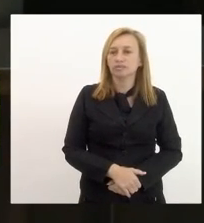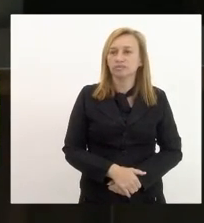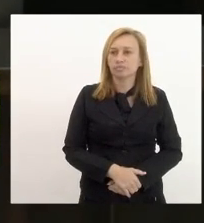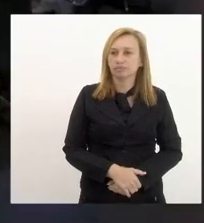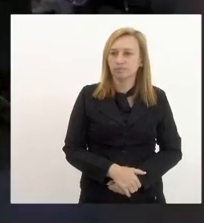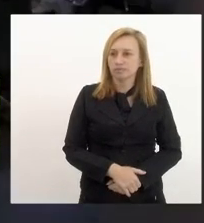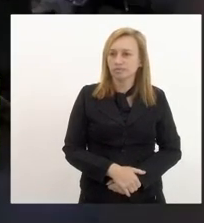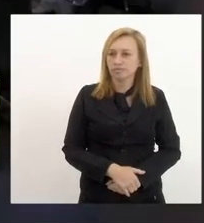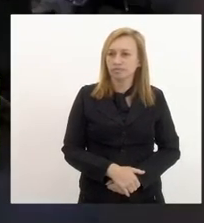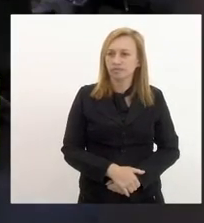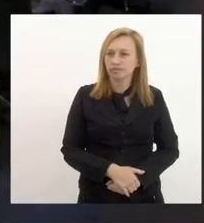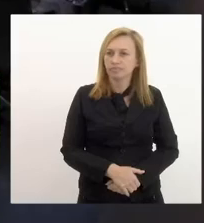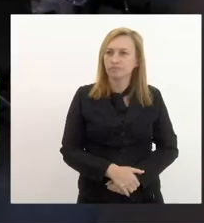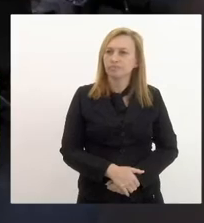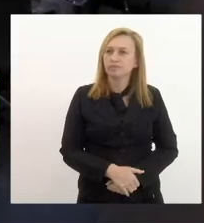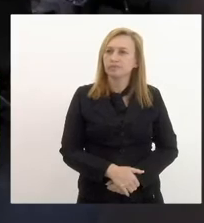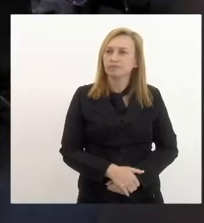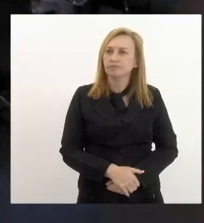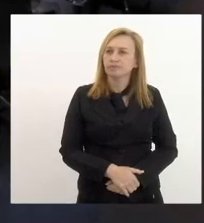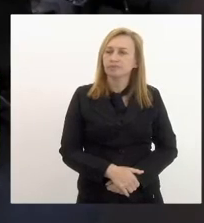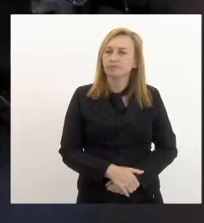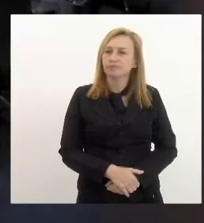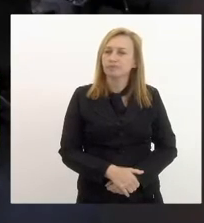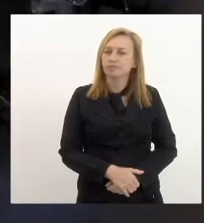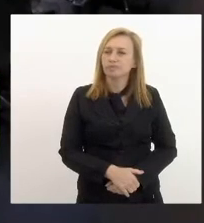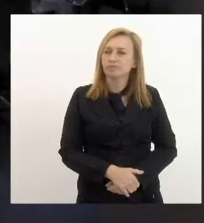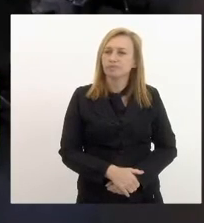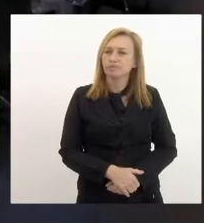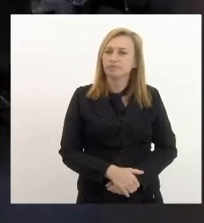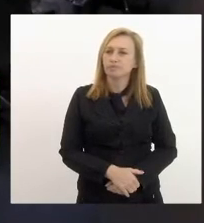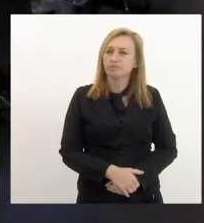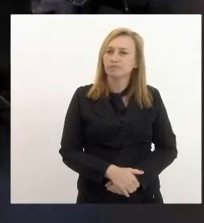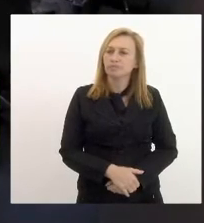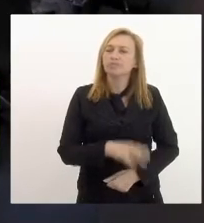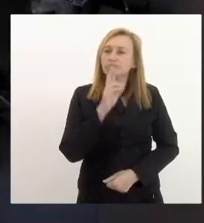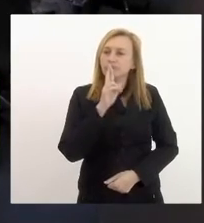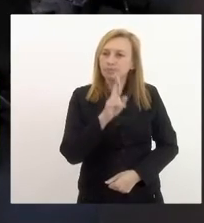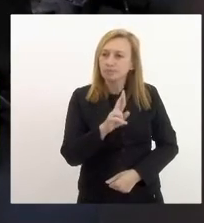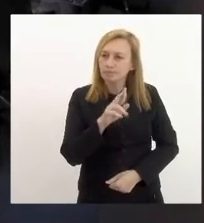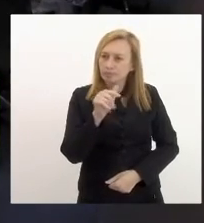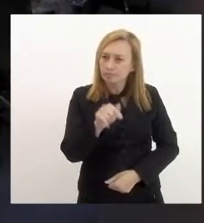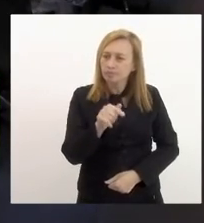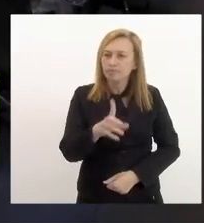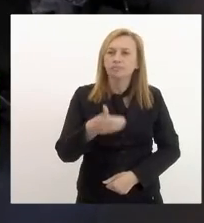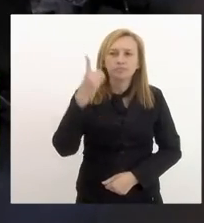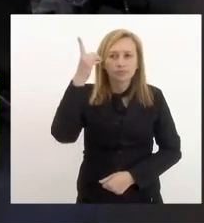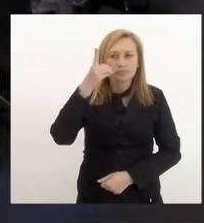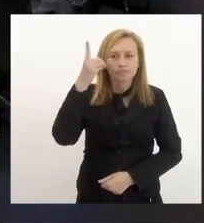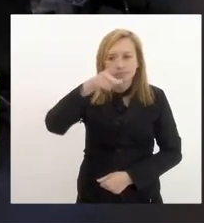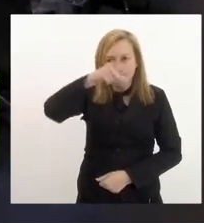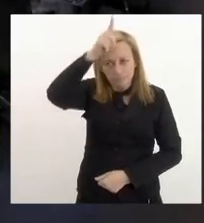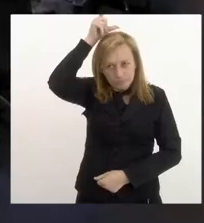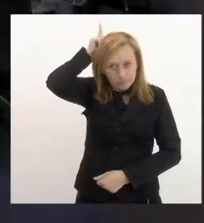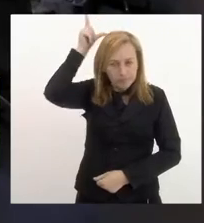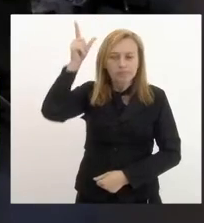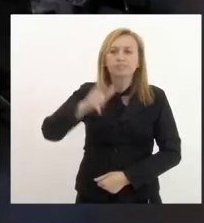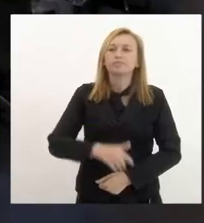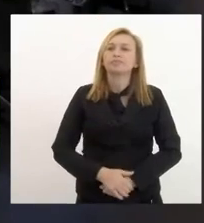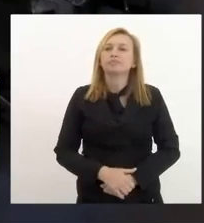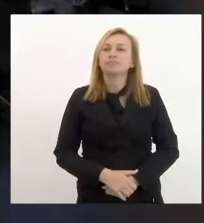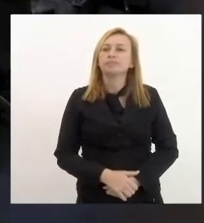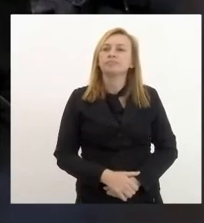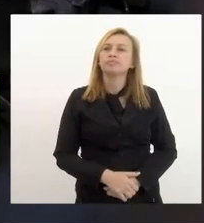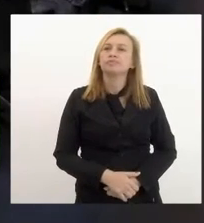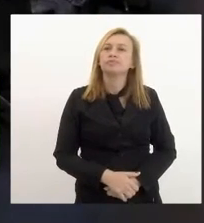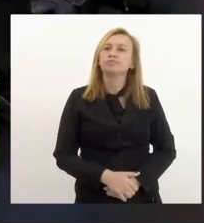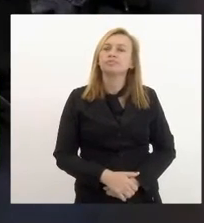e já respondendo aqui o Deputado Luiz Paulo a